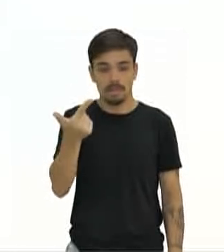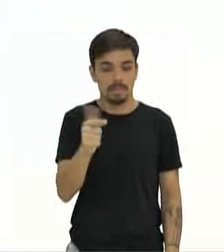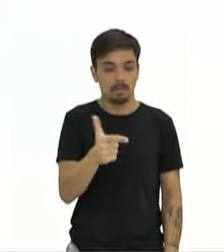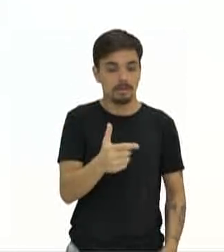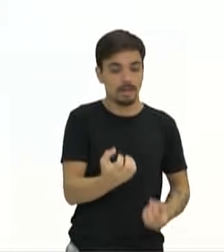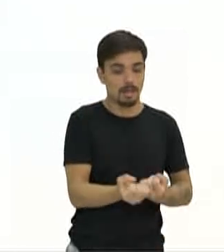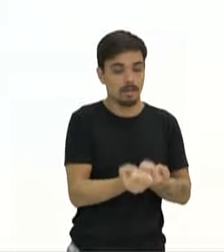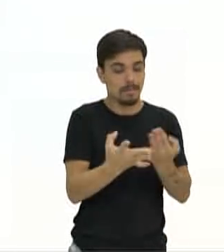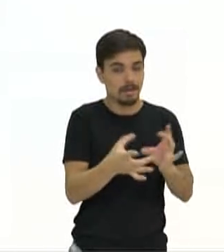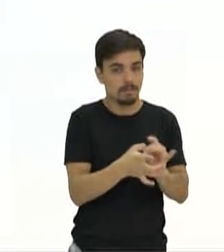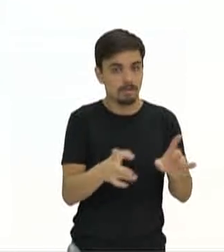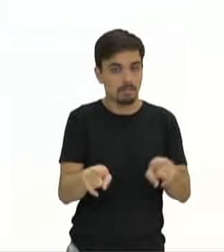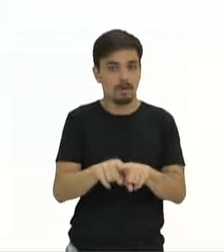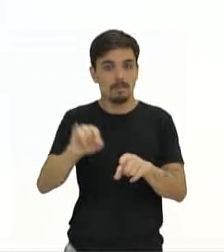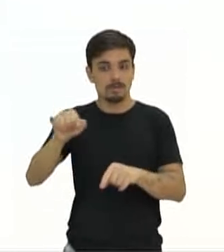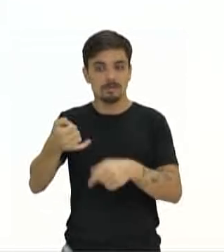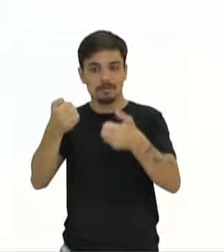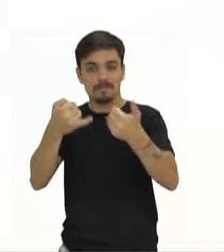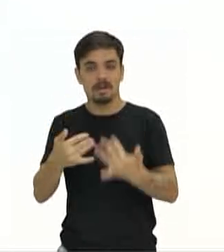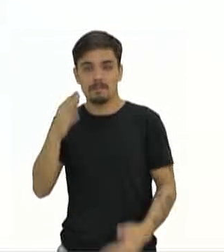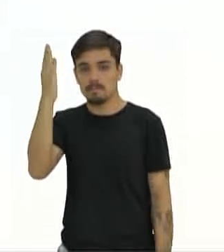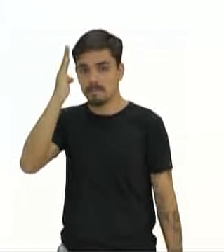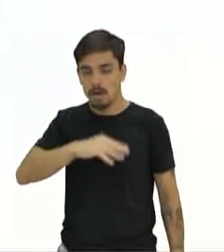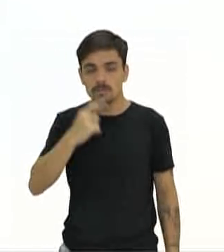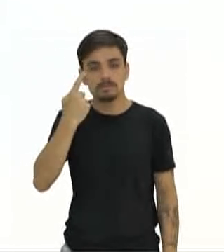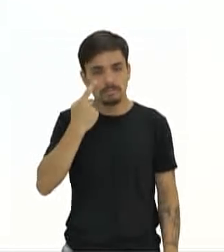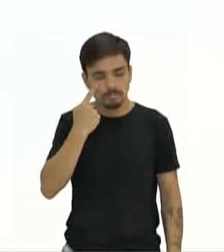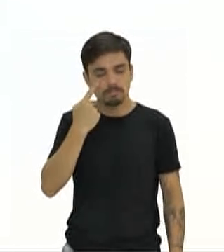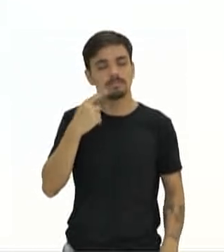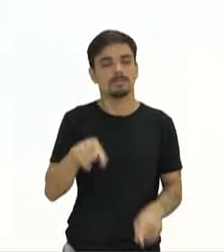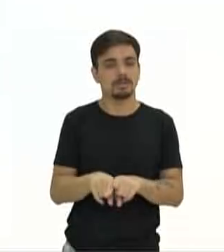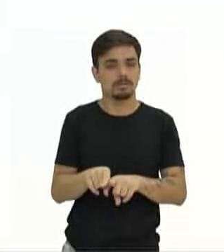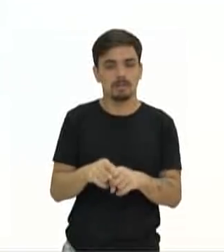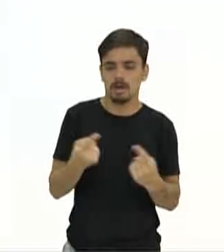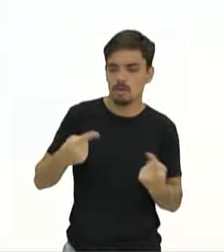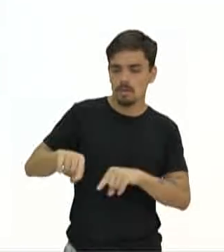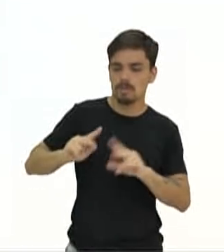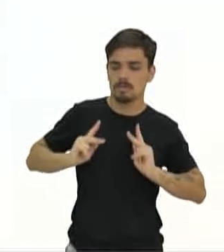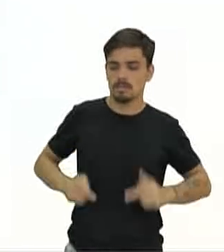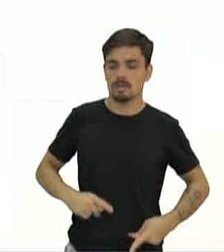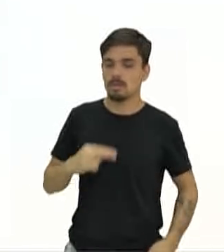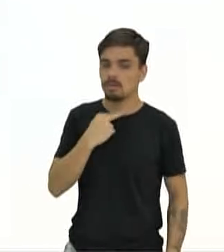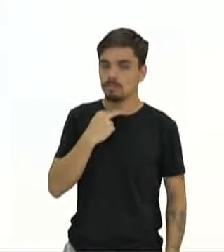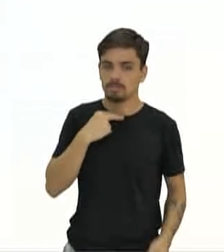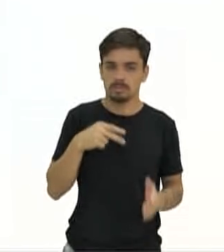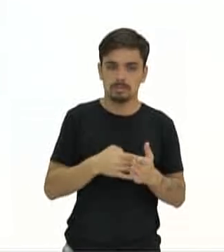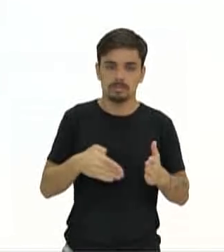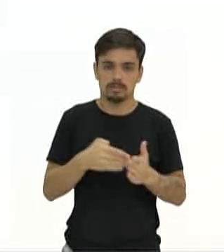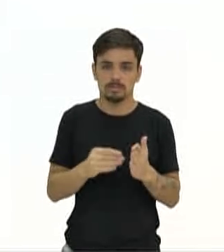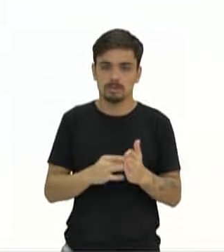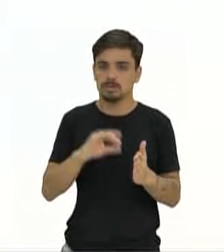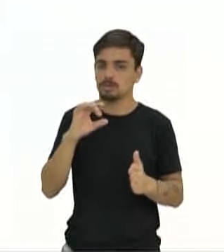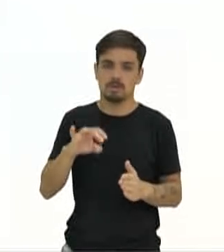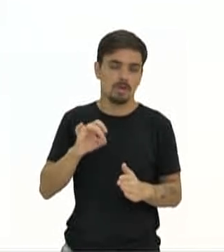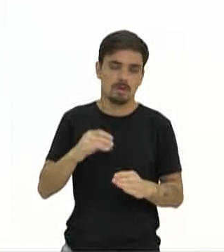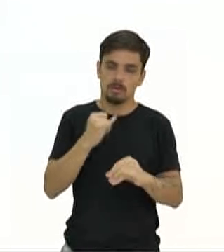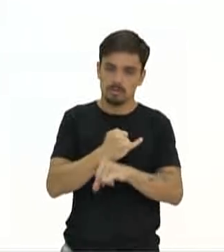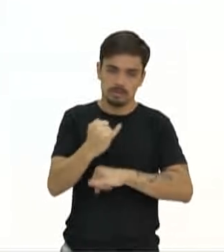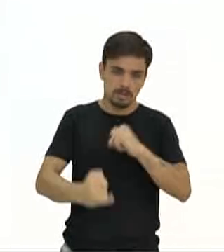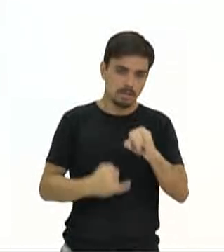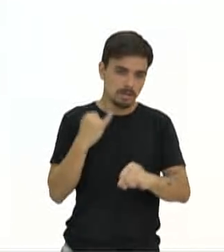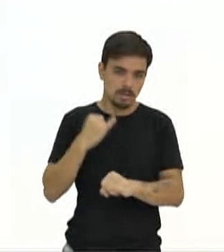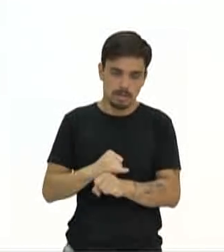expressão para justificar o mal. A punição a crimes contra a humanidade não deve ser limitada apenas a usuários da